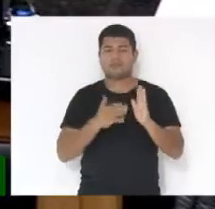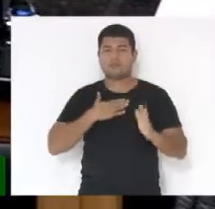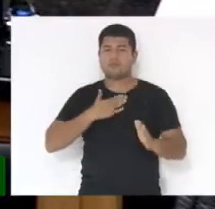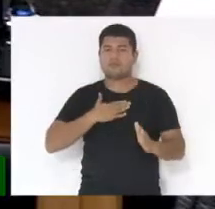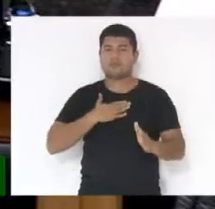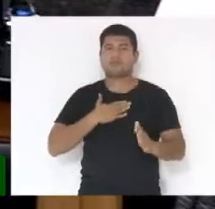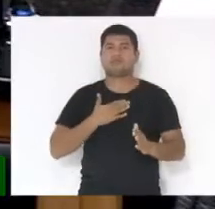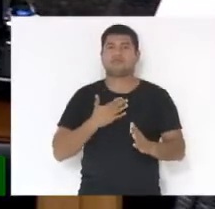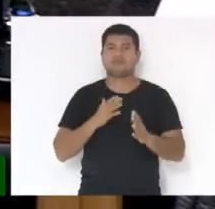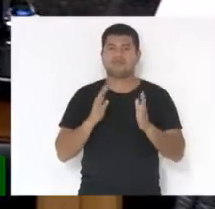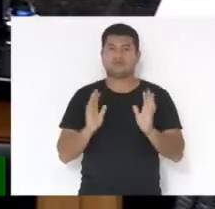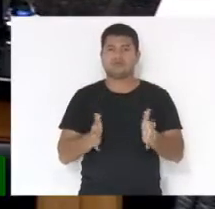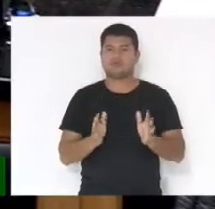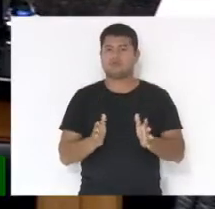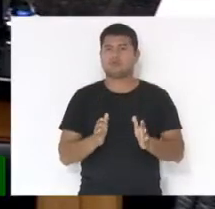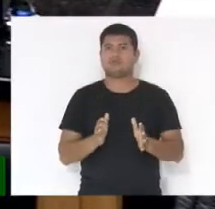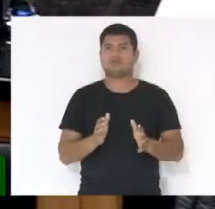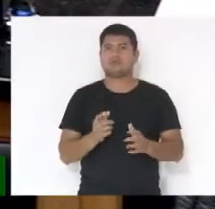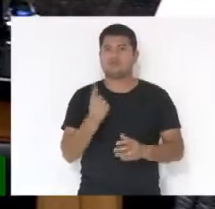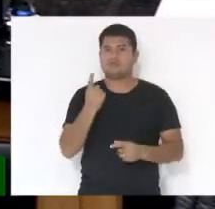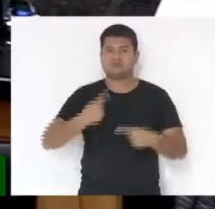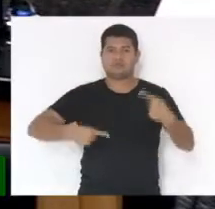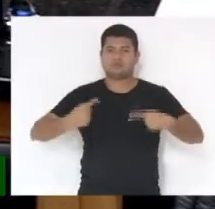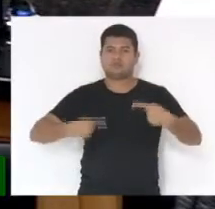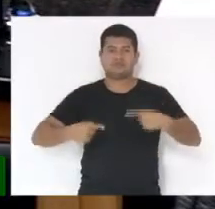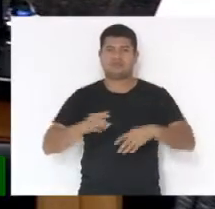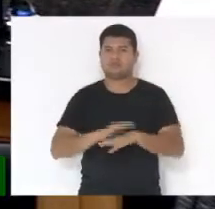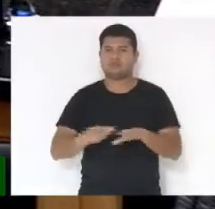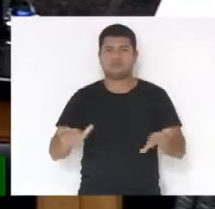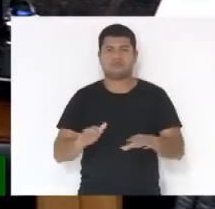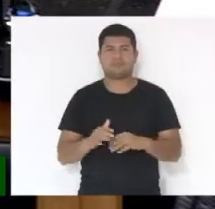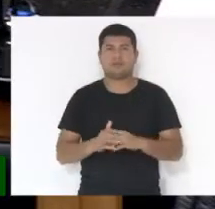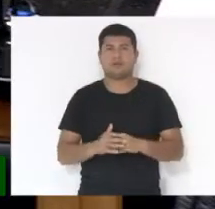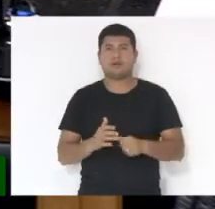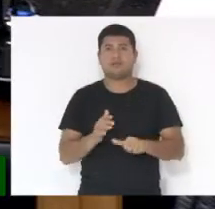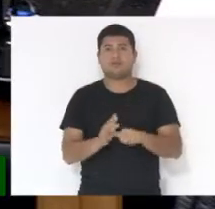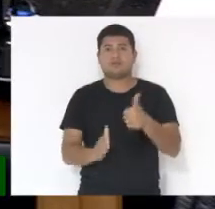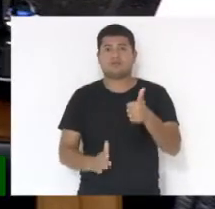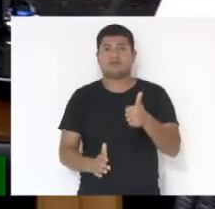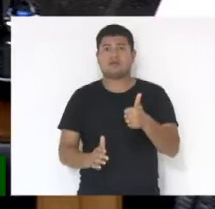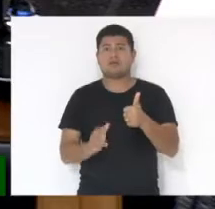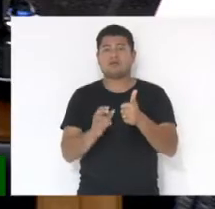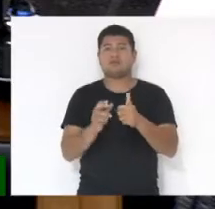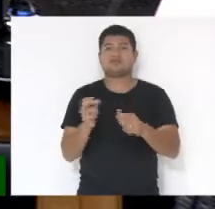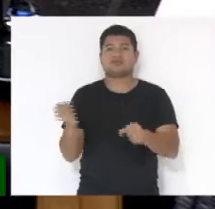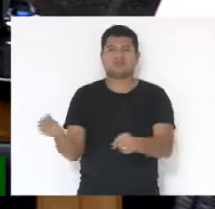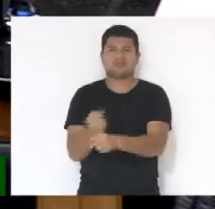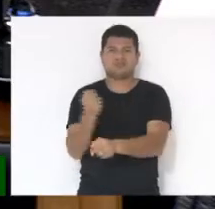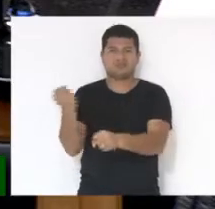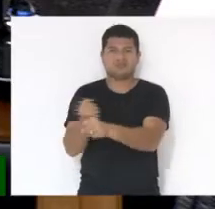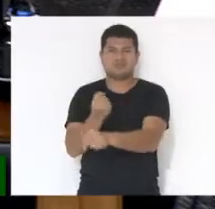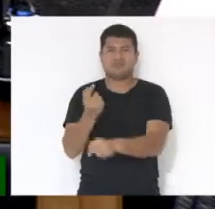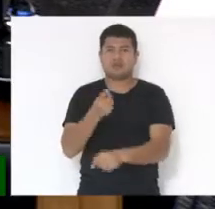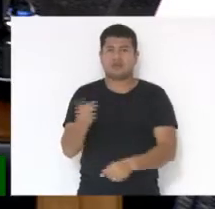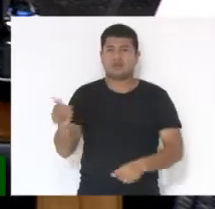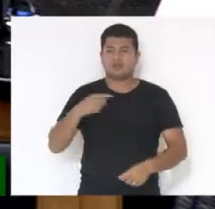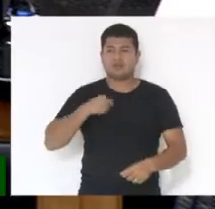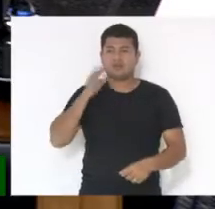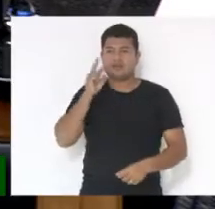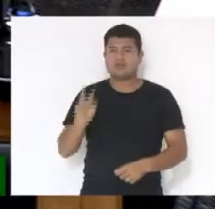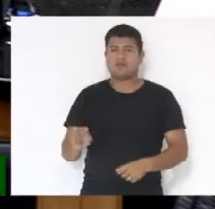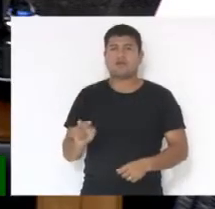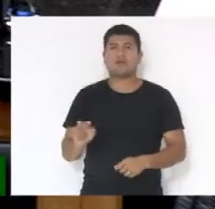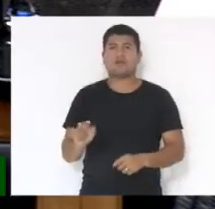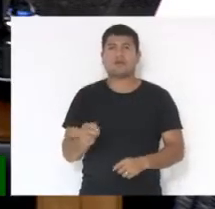eu vou fazer apenas uma discussão. Primeiro, sobre uma obra que, pelo que a gente vê,